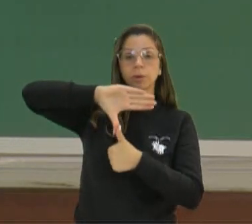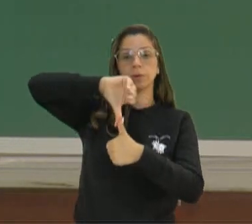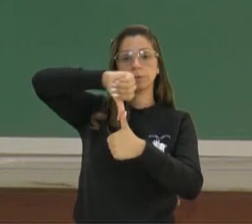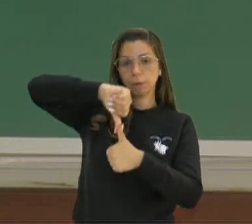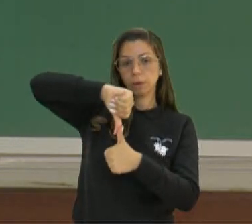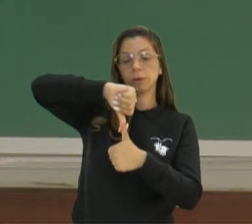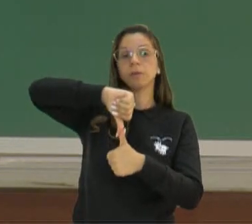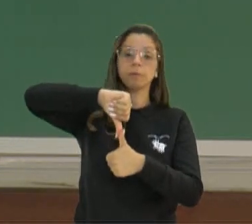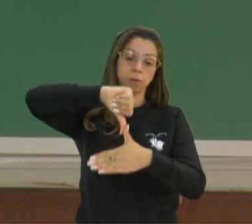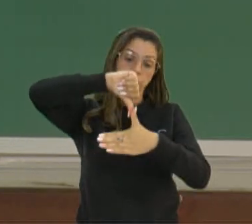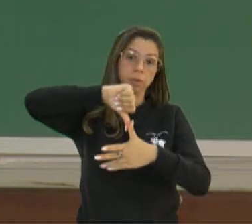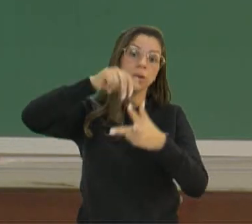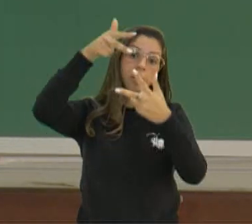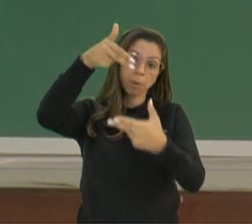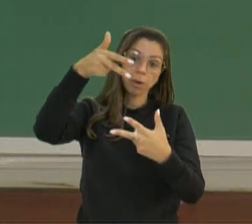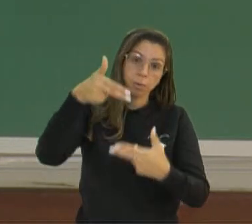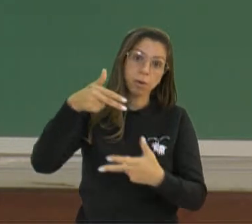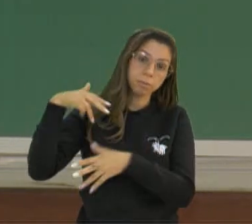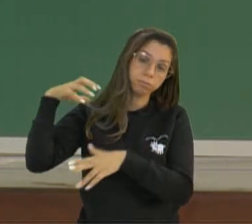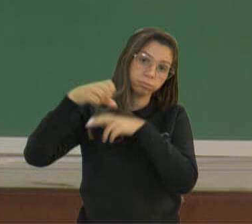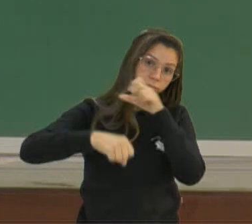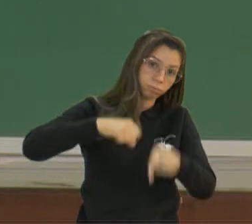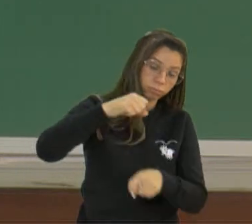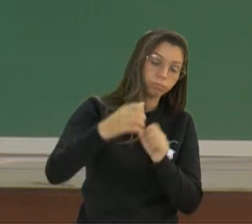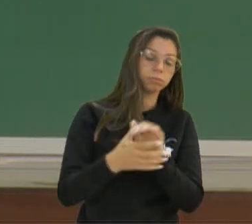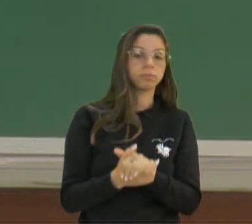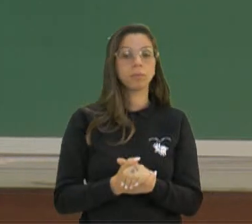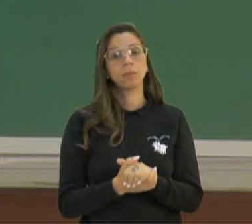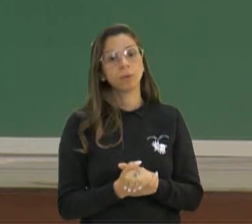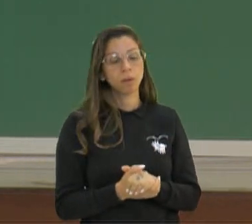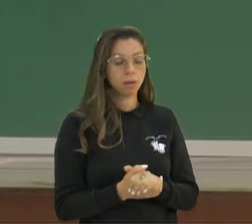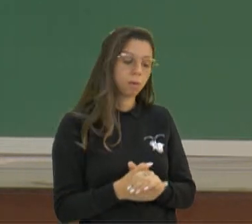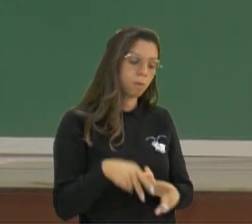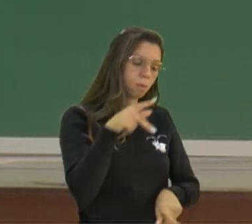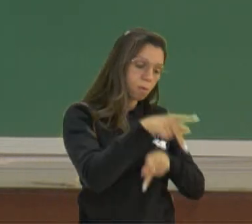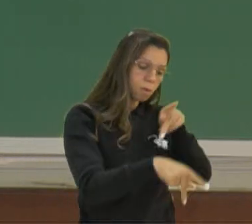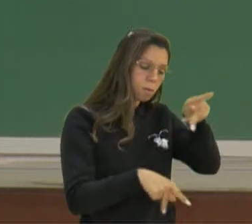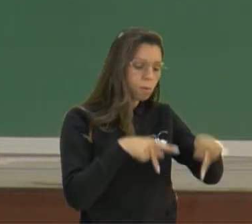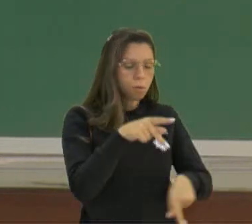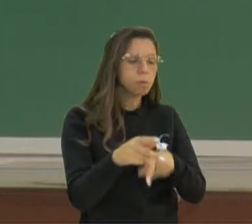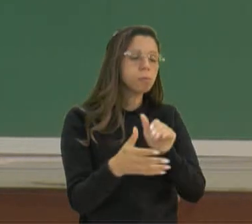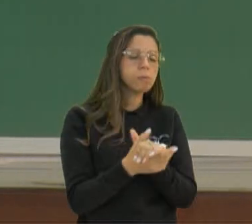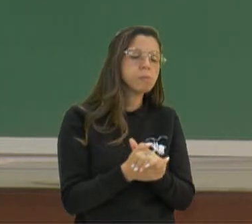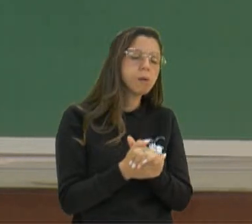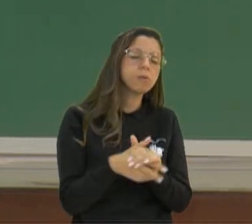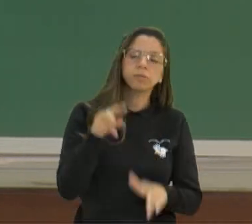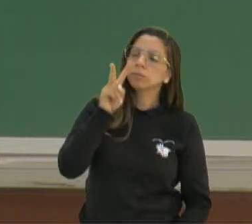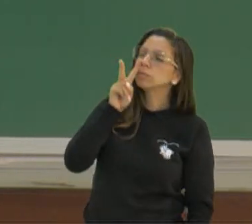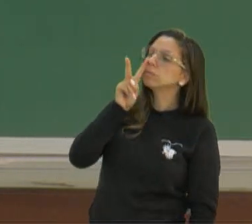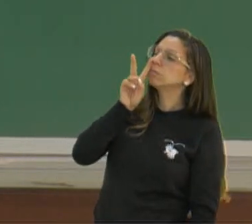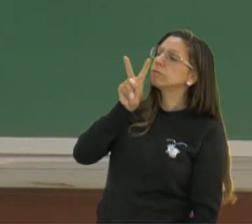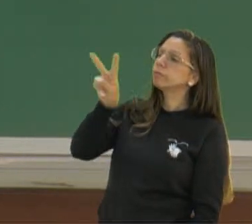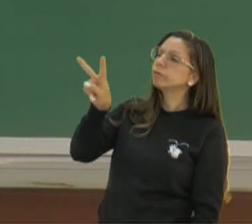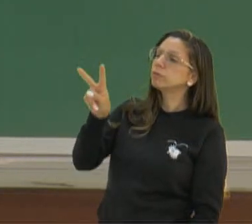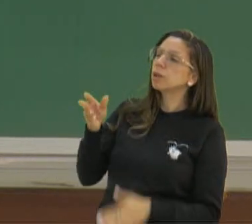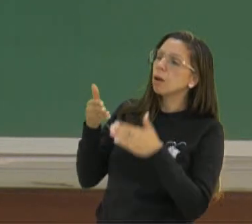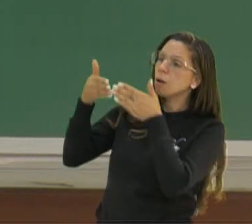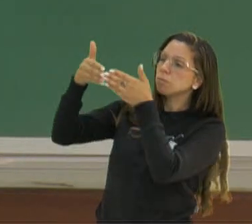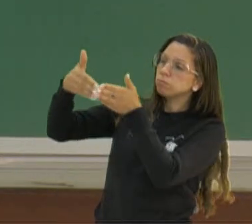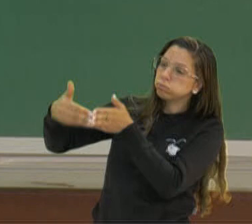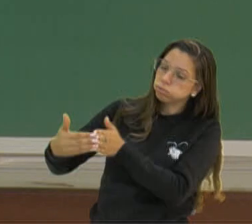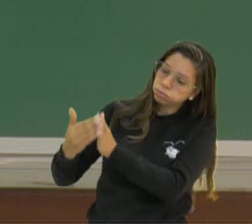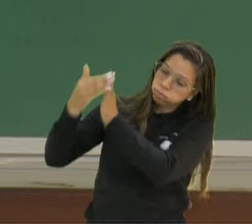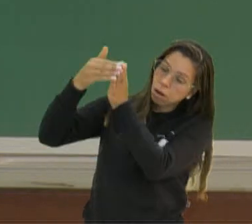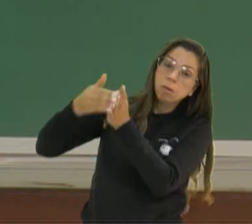povos nativos. Os povos nativos, quando avistavam as caravelas chegando, a impressão que eles tinham é que